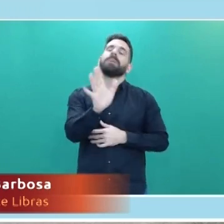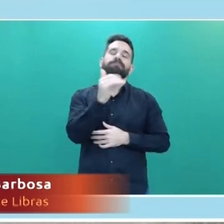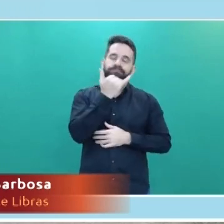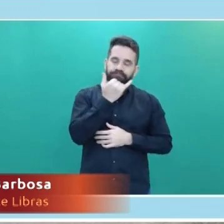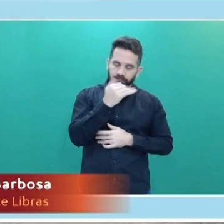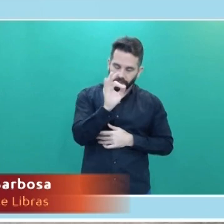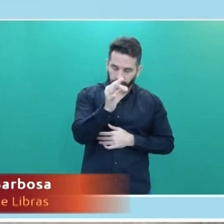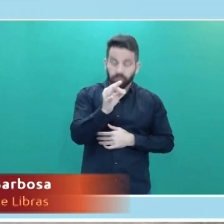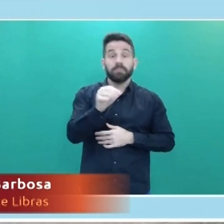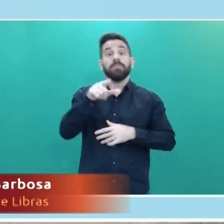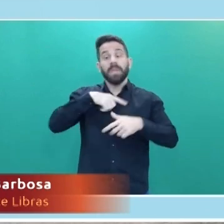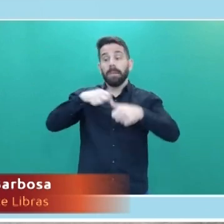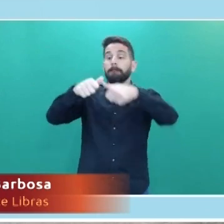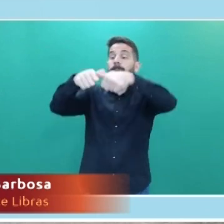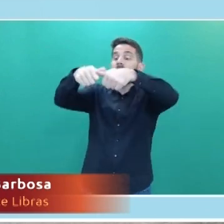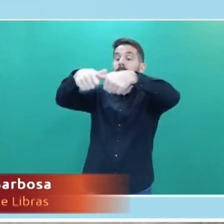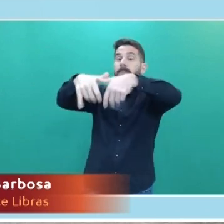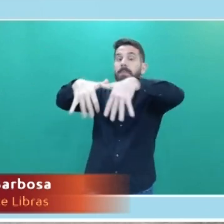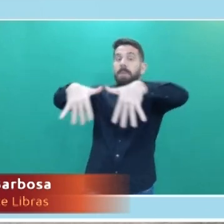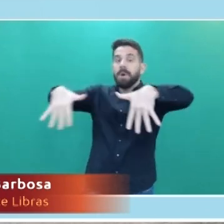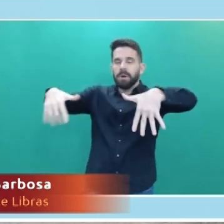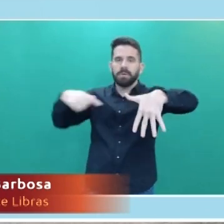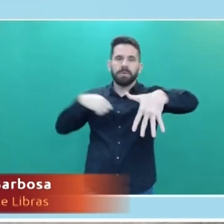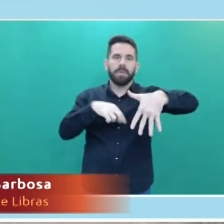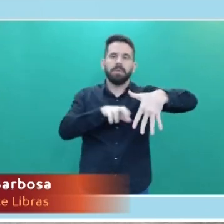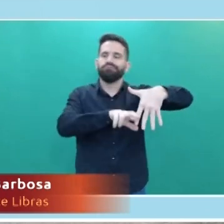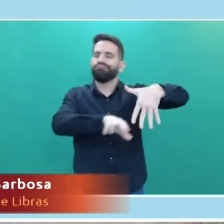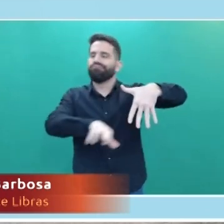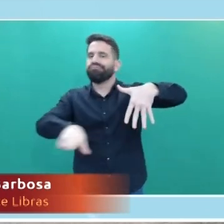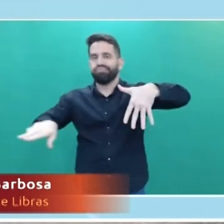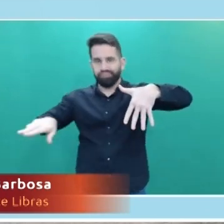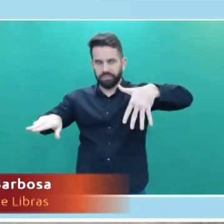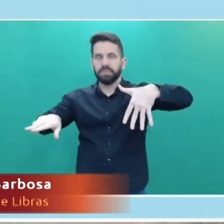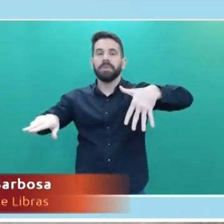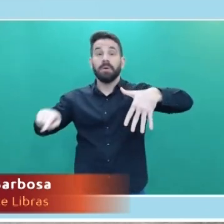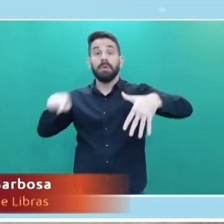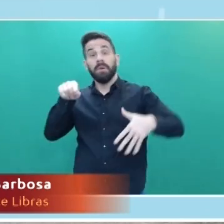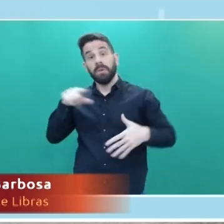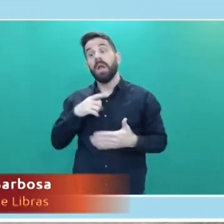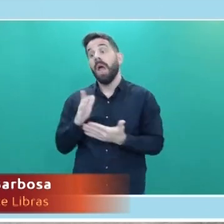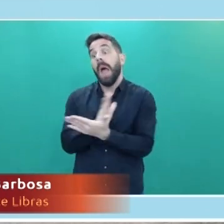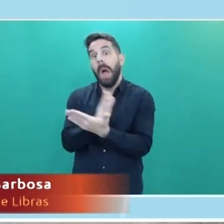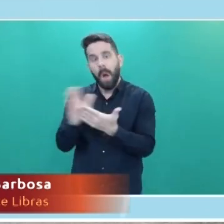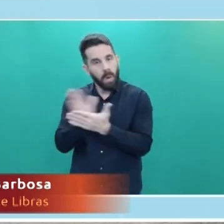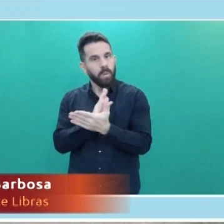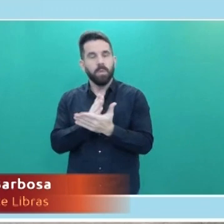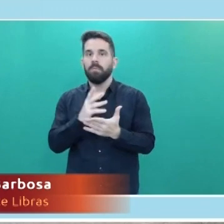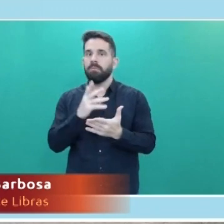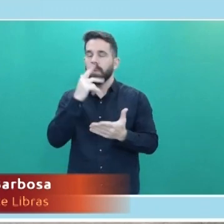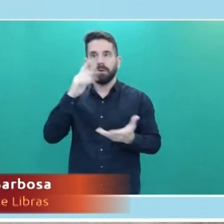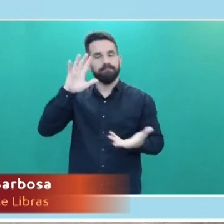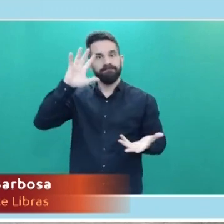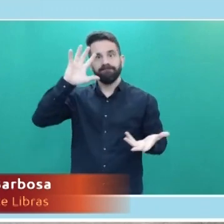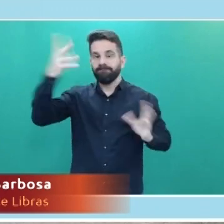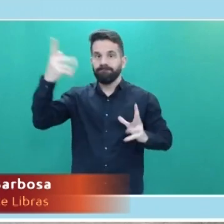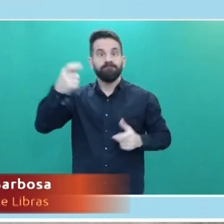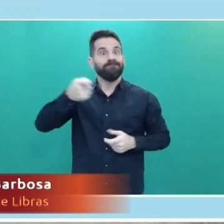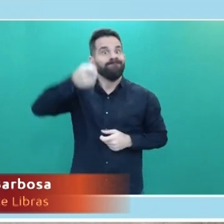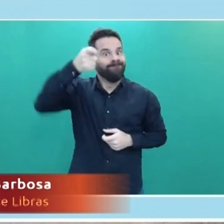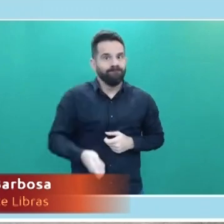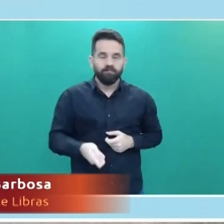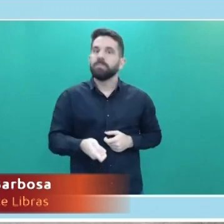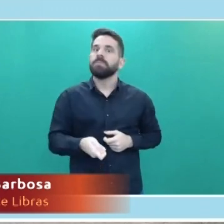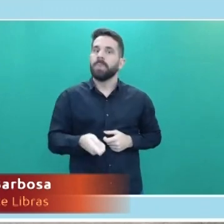Dentro desse ecossistema mais amplo da manosfera, que é um ecossistema de misoginia extrema. Os incels, eles são